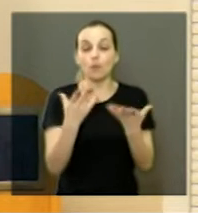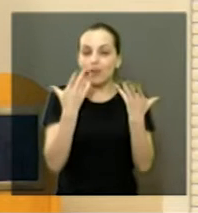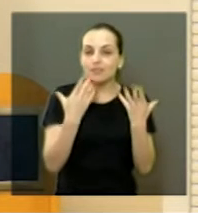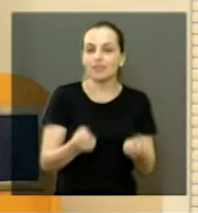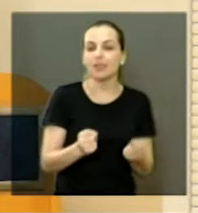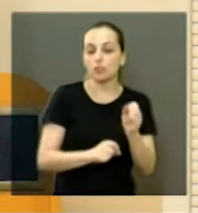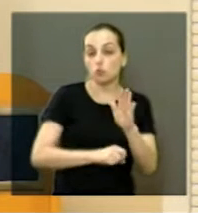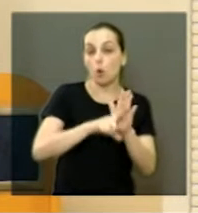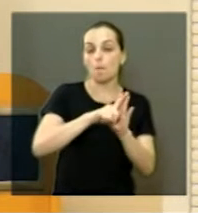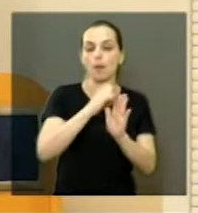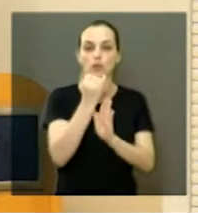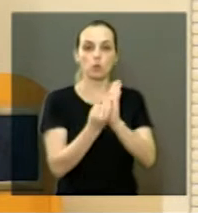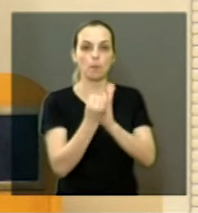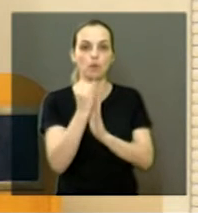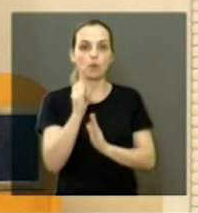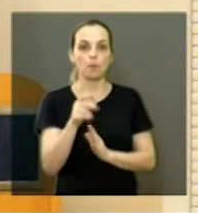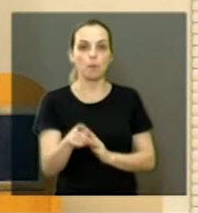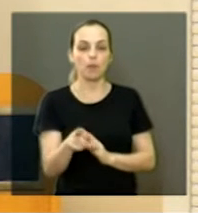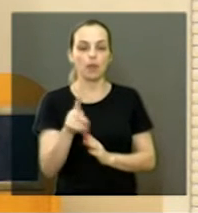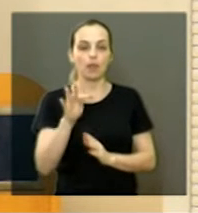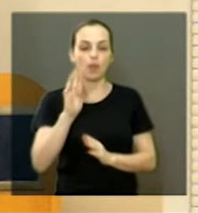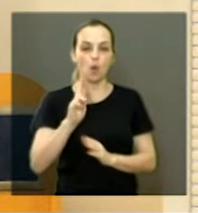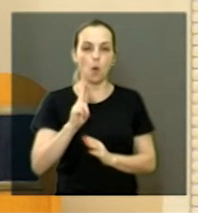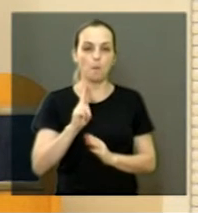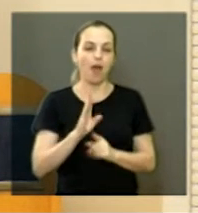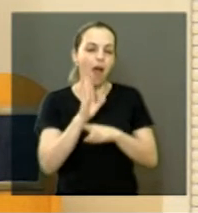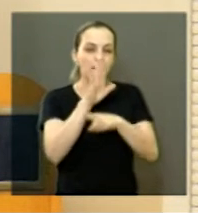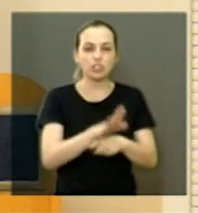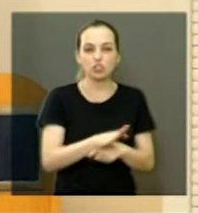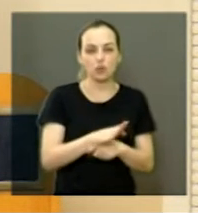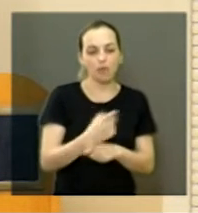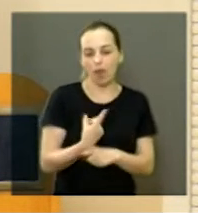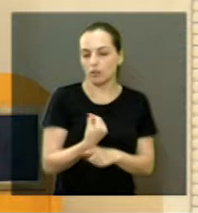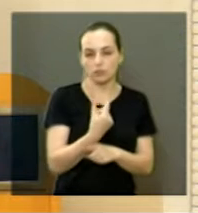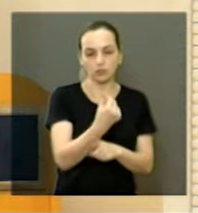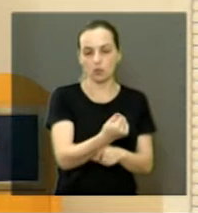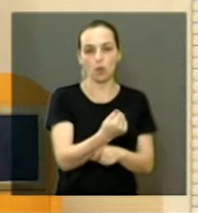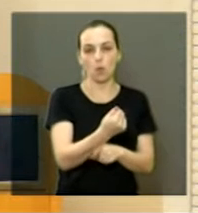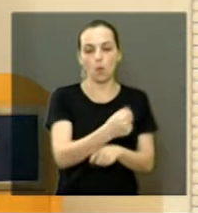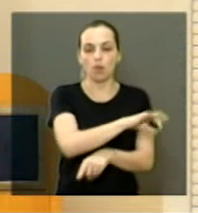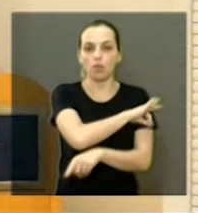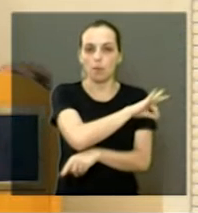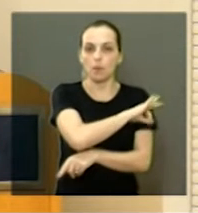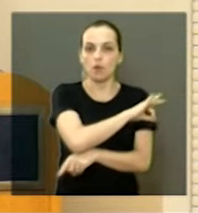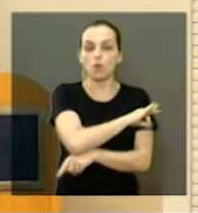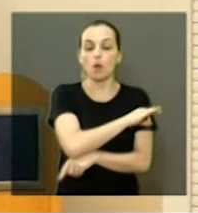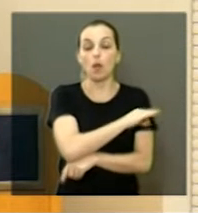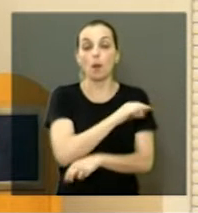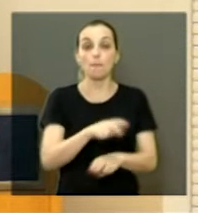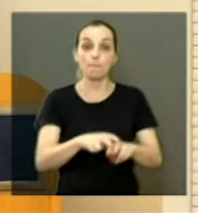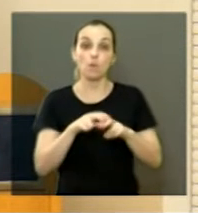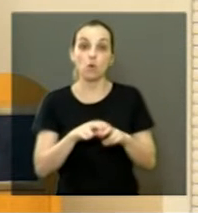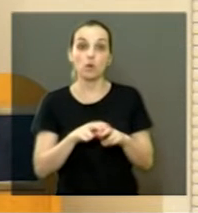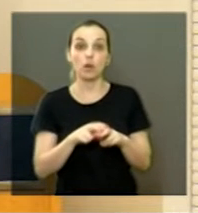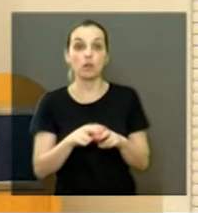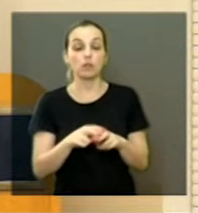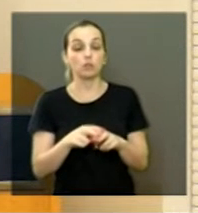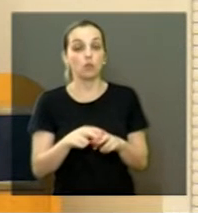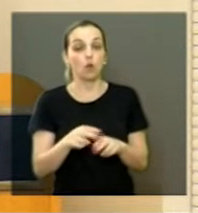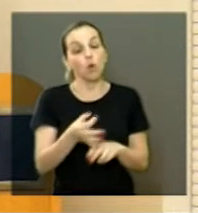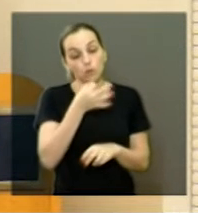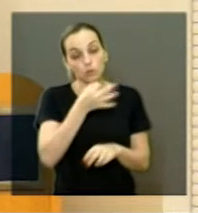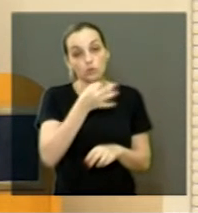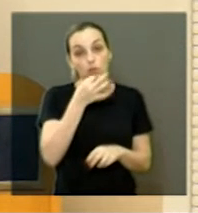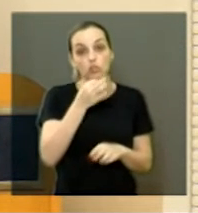apenas para socorrer o endividamento do executivo por isso sugiro que seja mais criativo busque